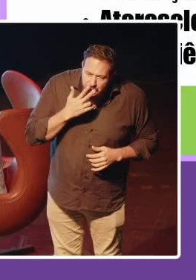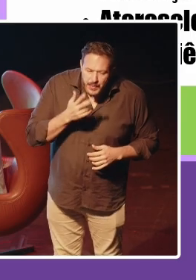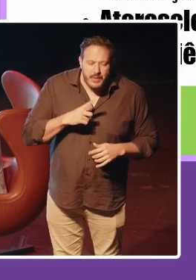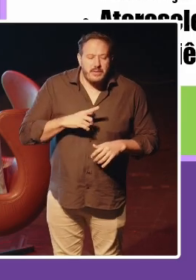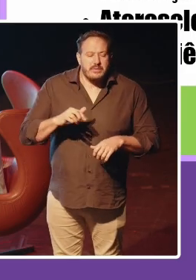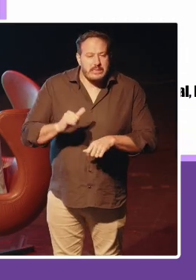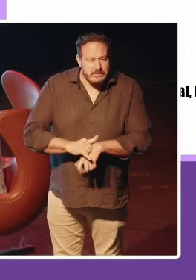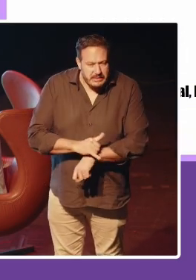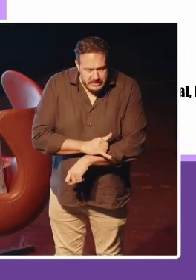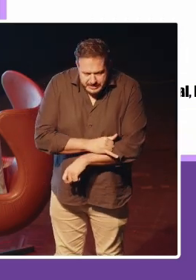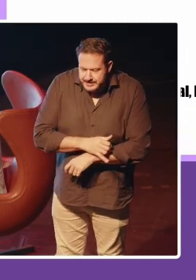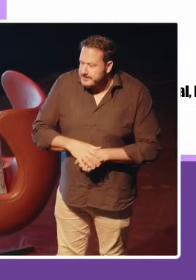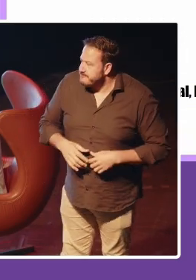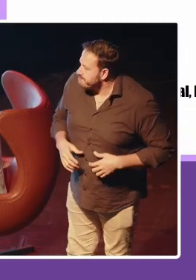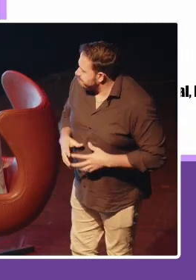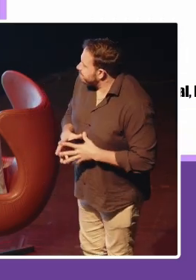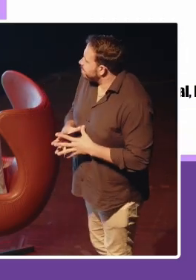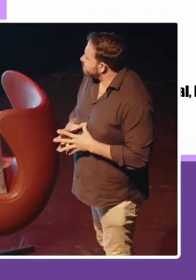obesidade.